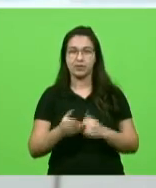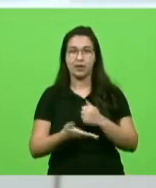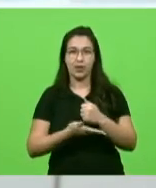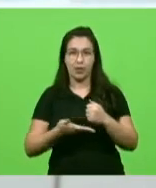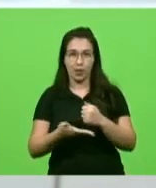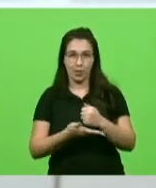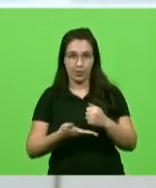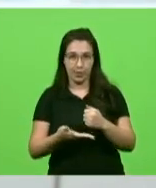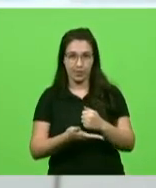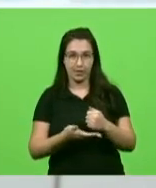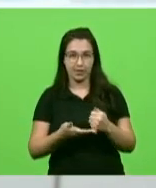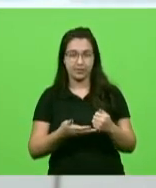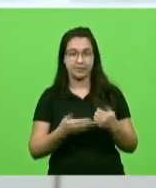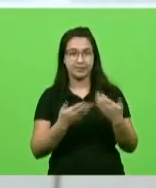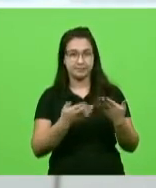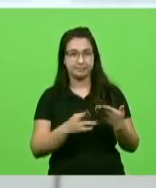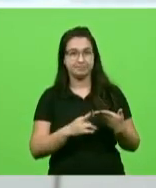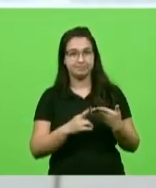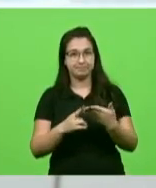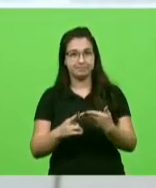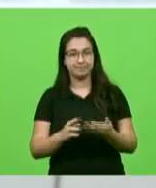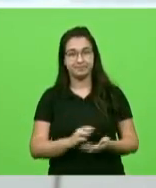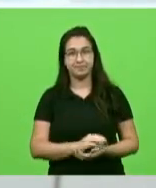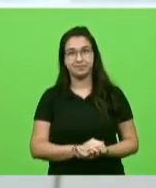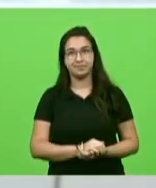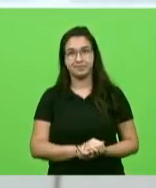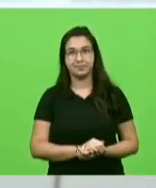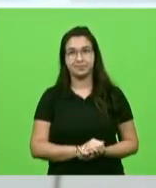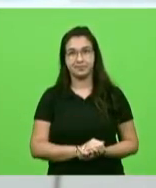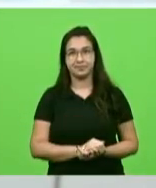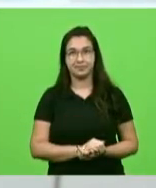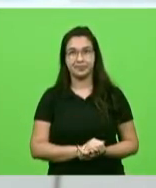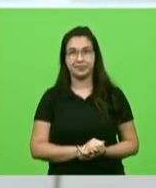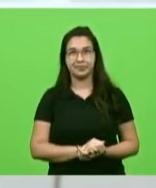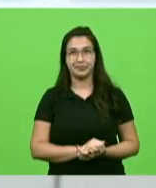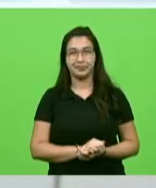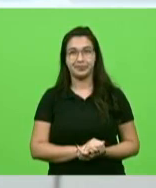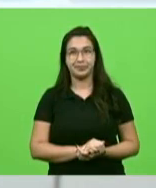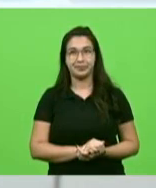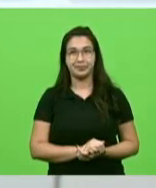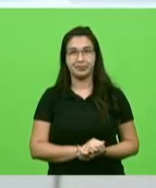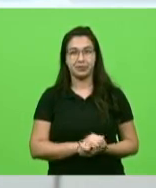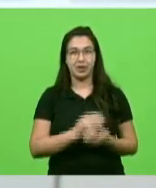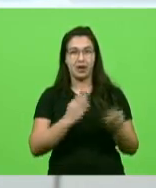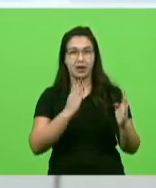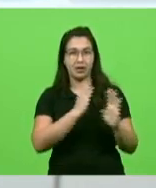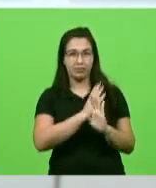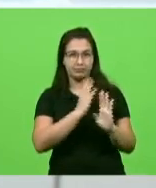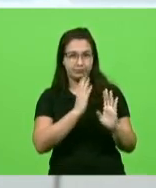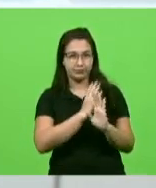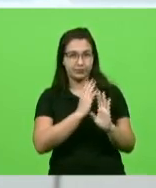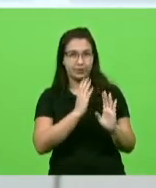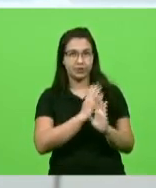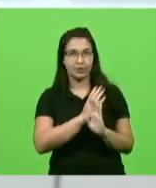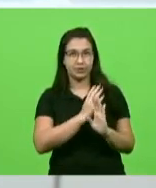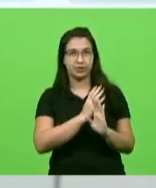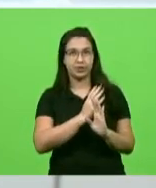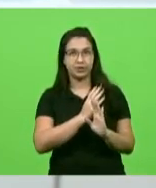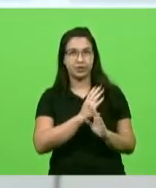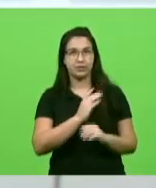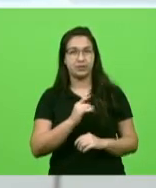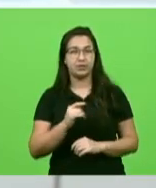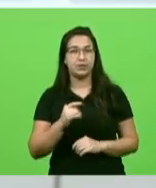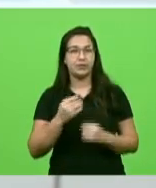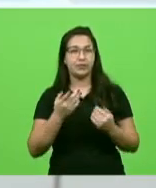a representação e de modo que participar investigação da da presença sem